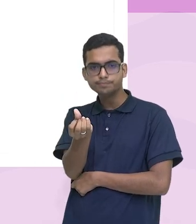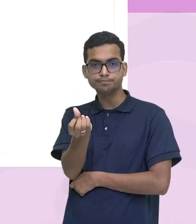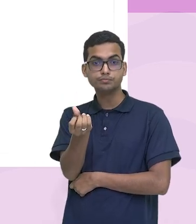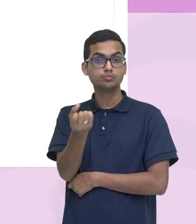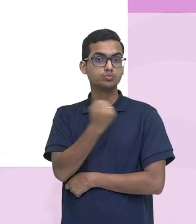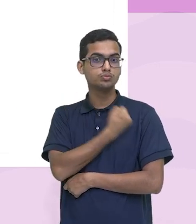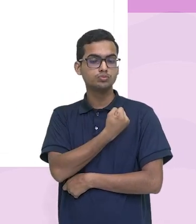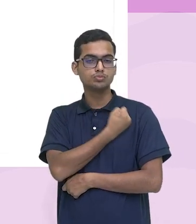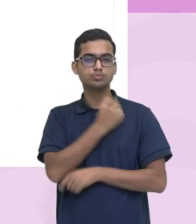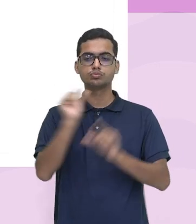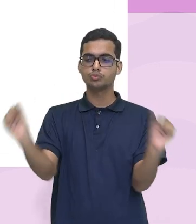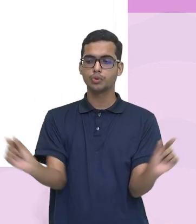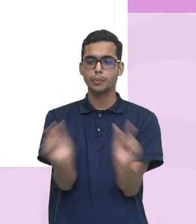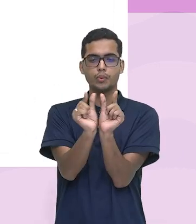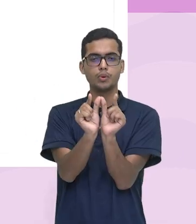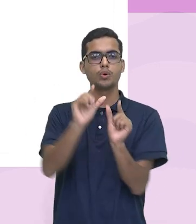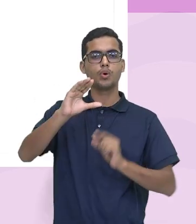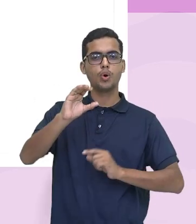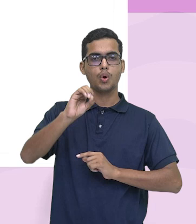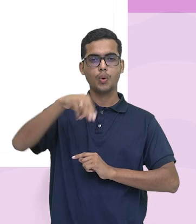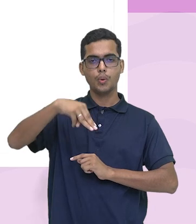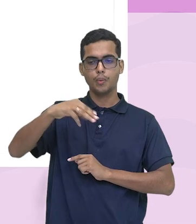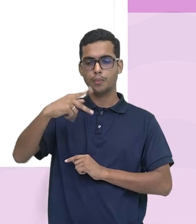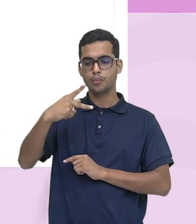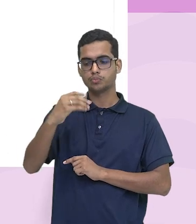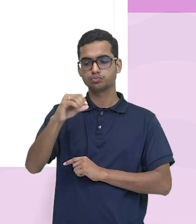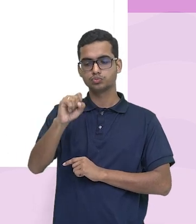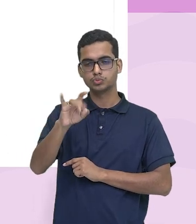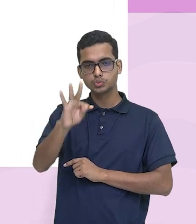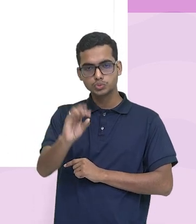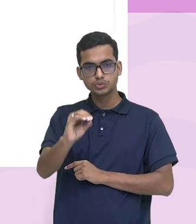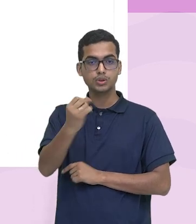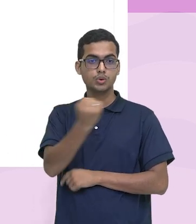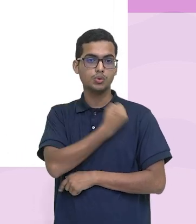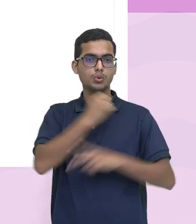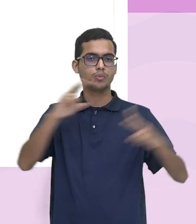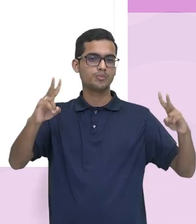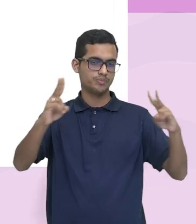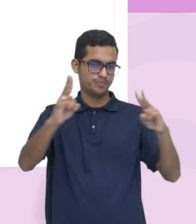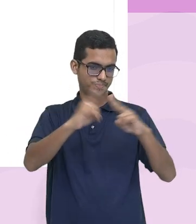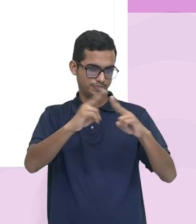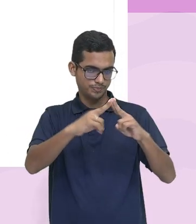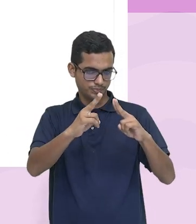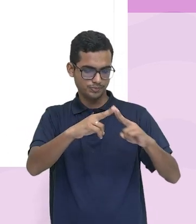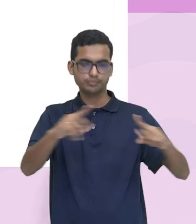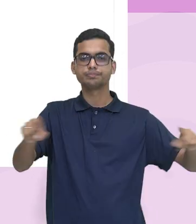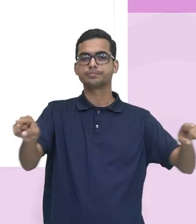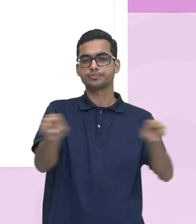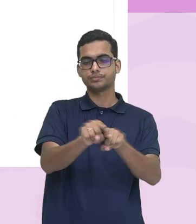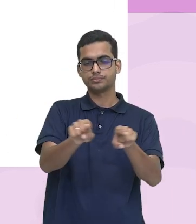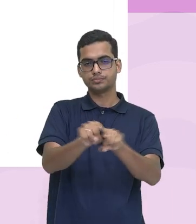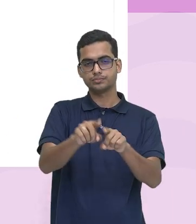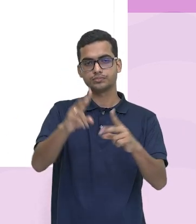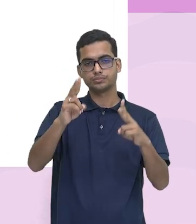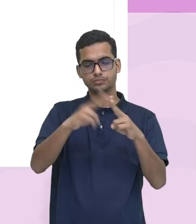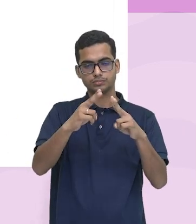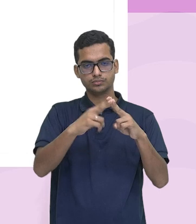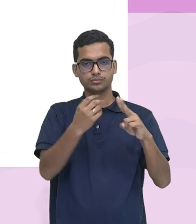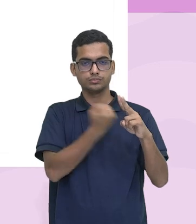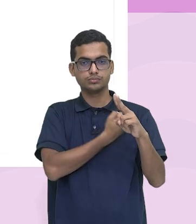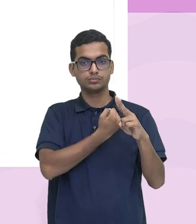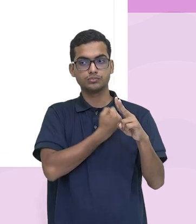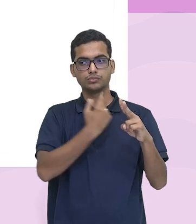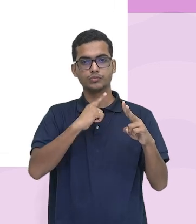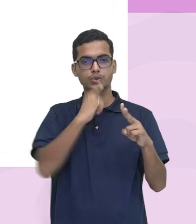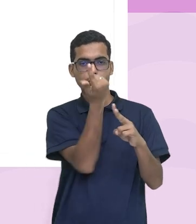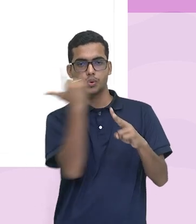gente já sabe de cara que ele é um número composto? Porque ele é um número par. Além dele ter o 2 como divisor, ele tem outros